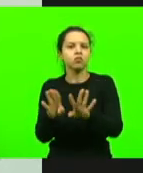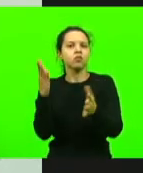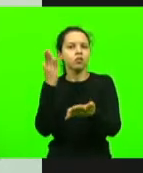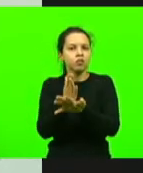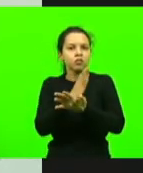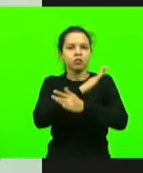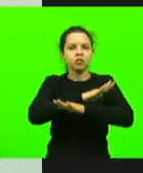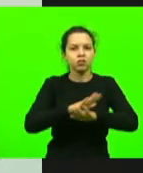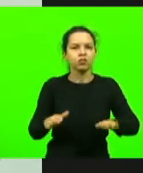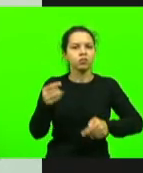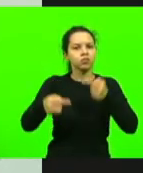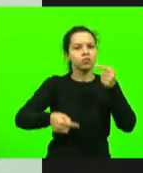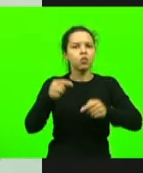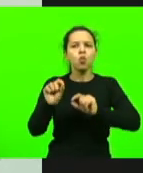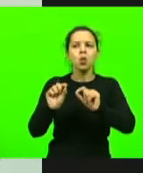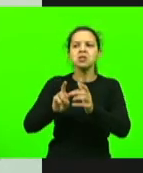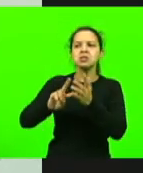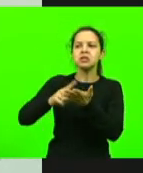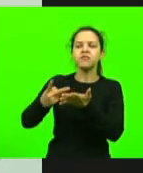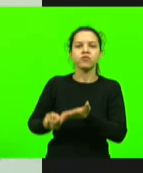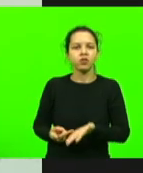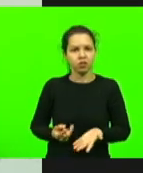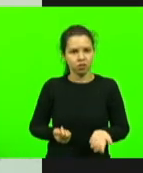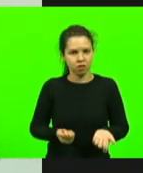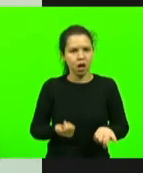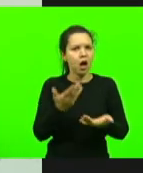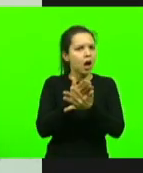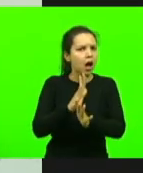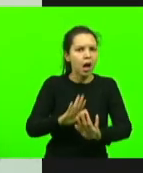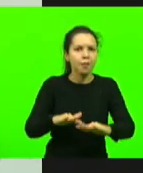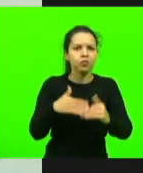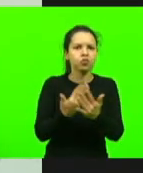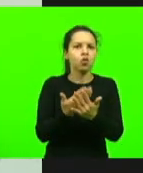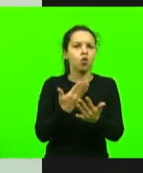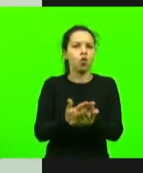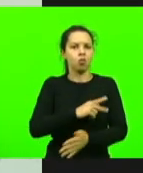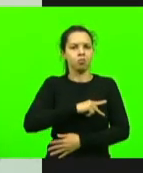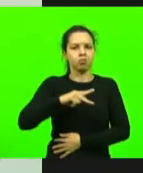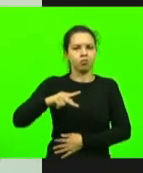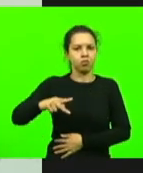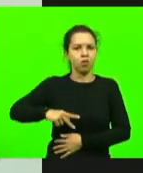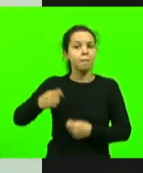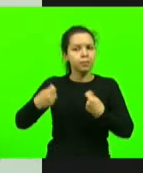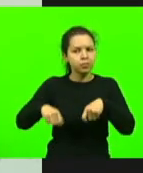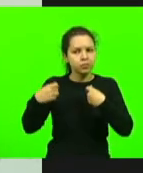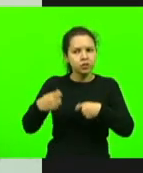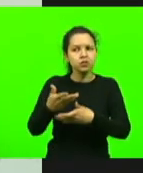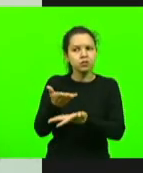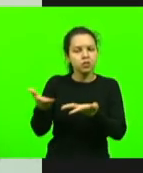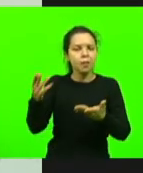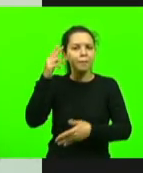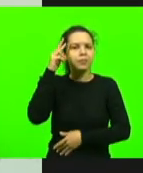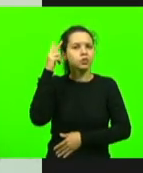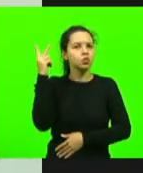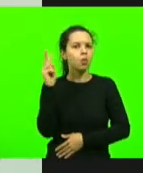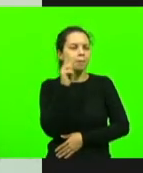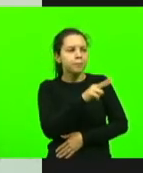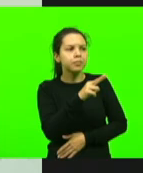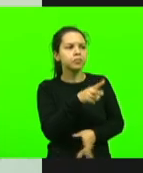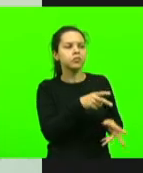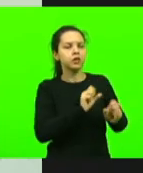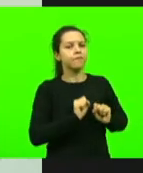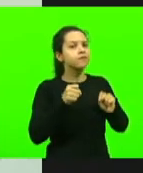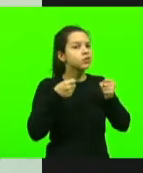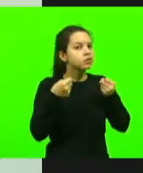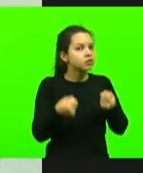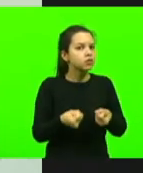gostoso o que isso significa acaba com a escola pública Então as pessoas que seu criar uma consciência para defender o servidor